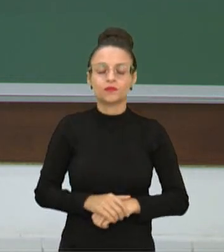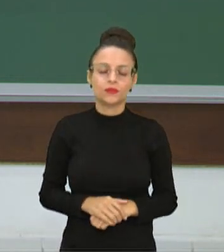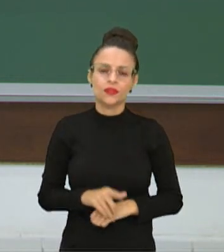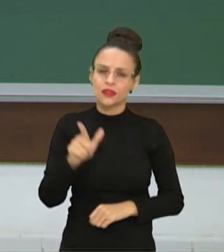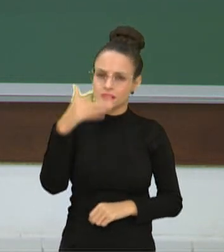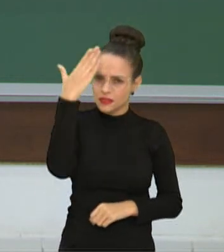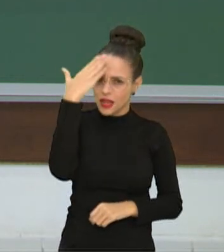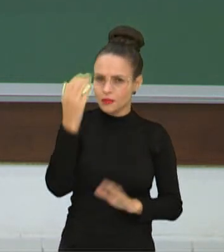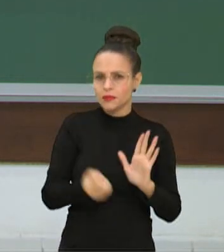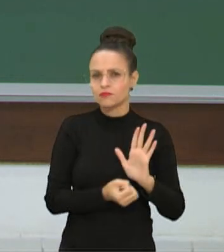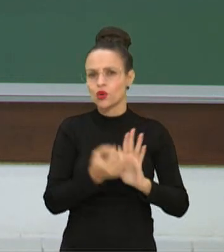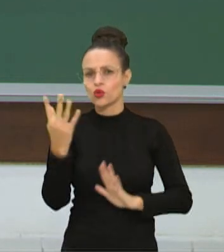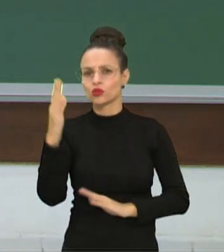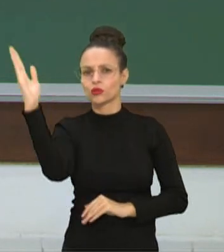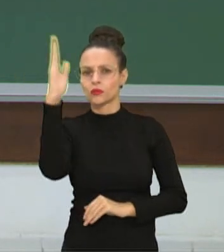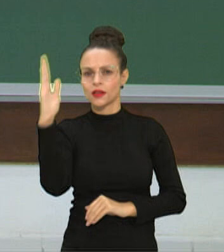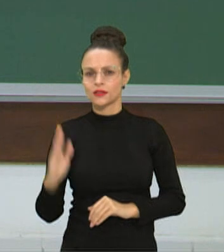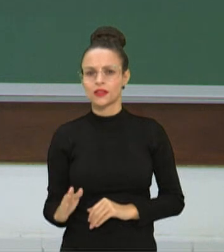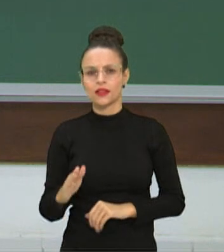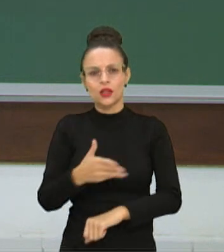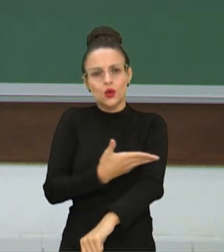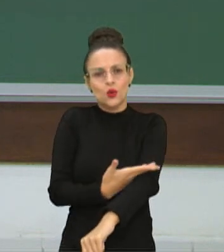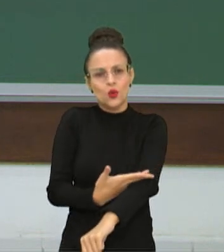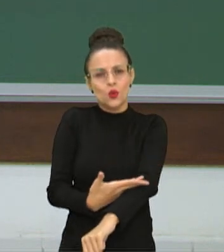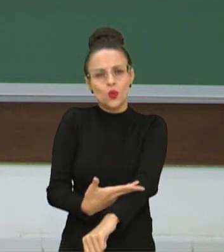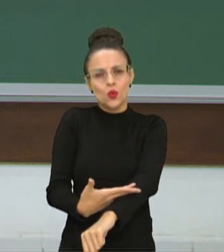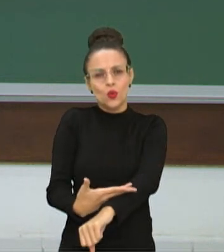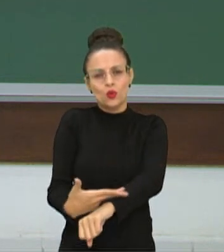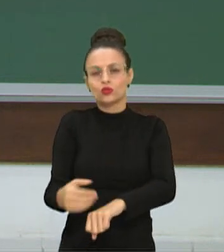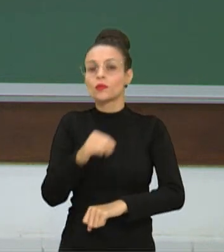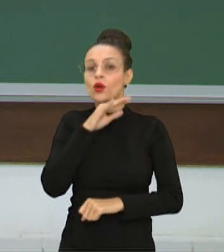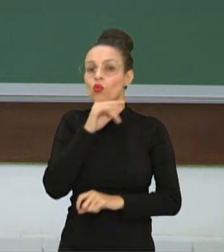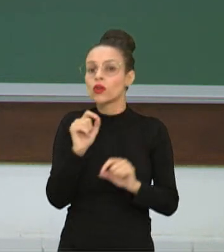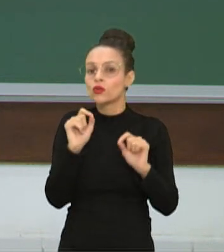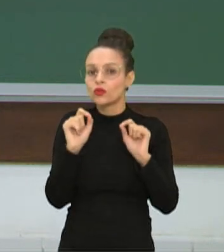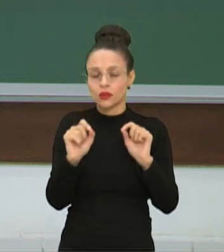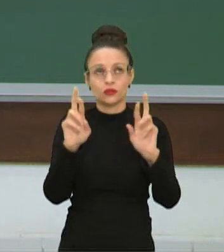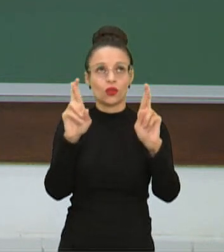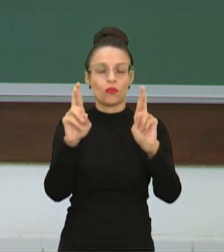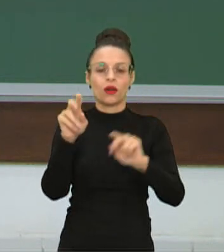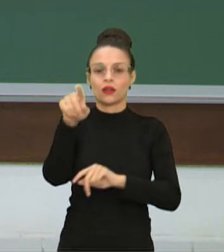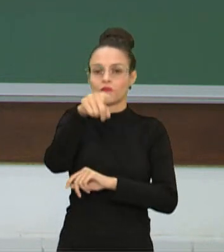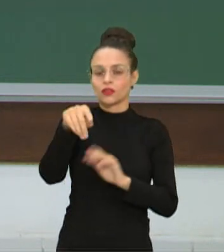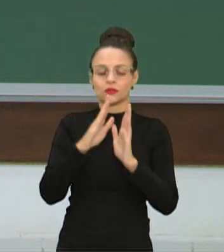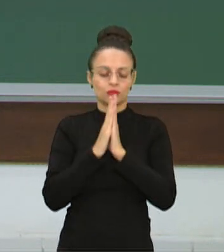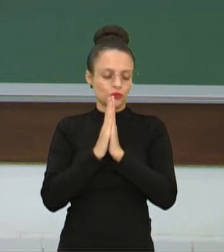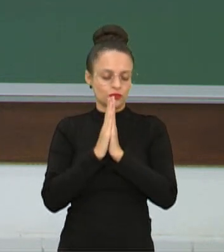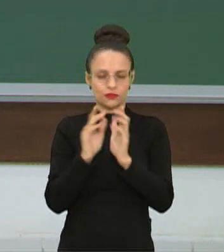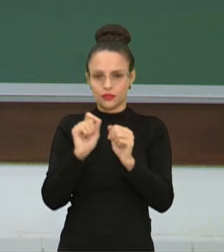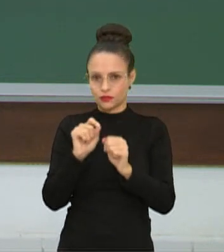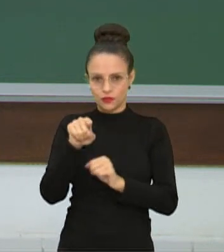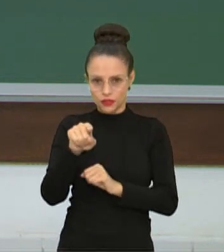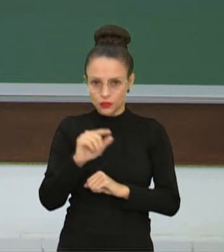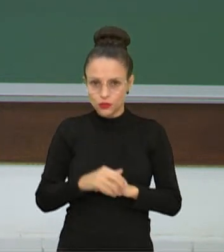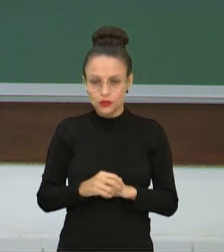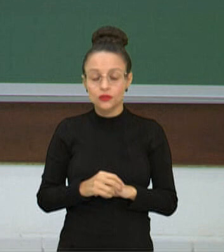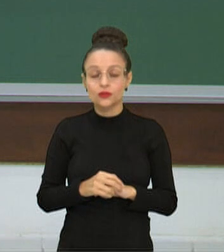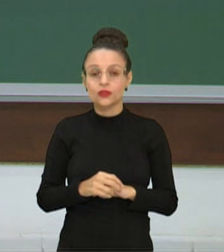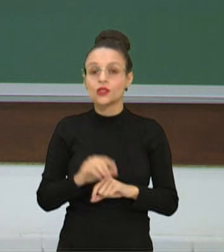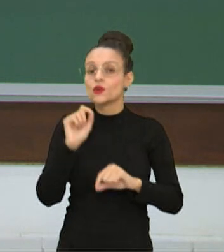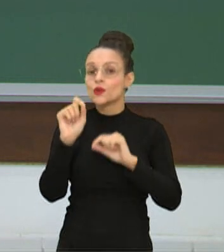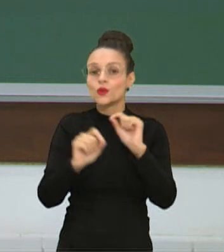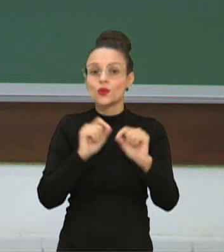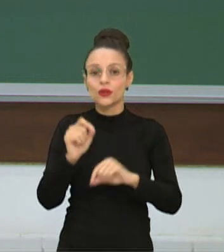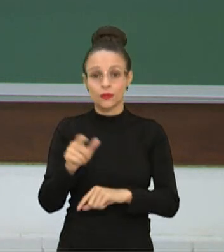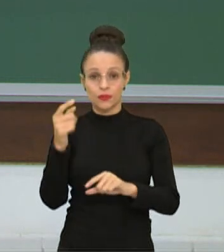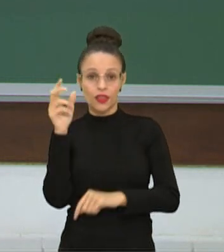muitos brasileiros têm essa mania, e essa mania é muito ruim, tá? Espero que vocês, por favor, não façam isso, de ver